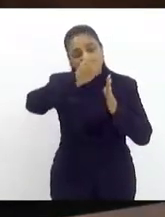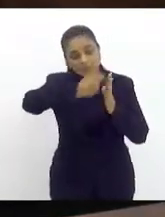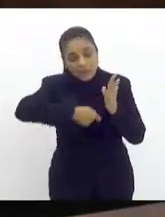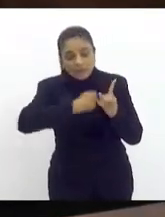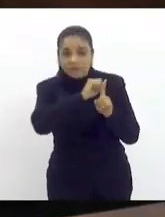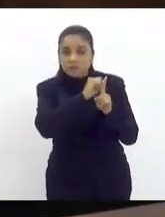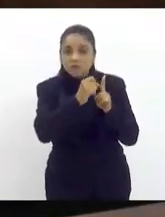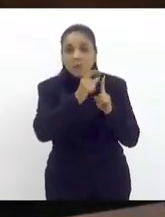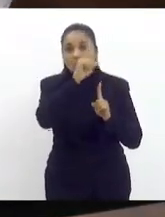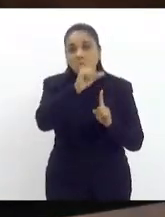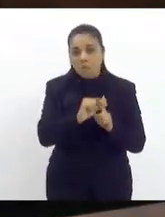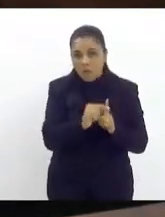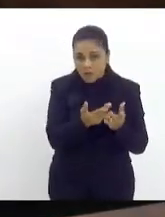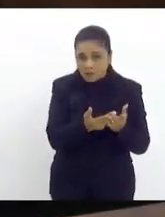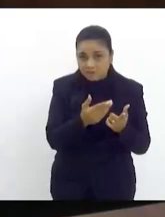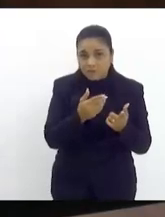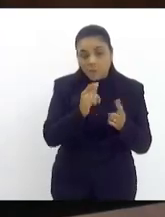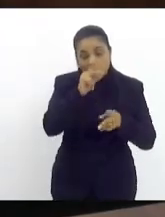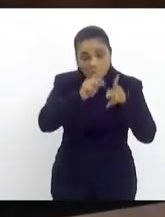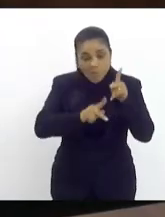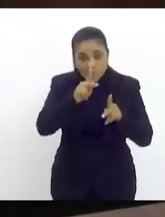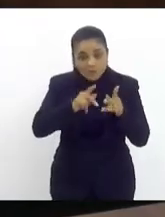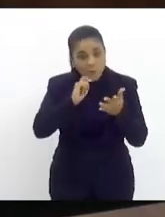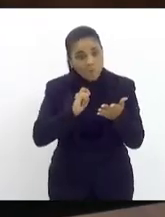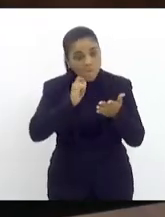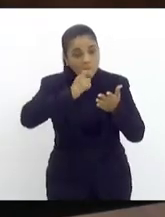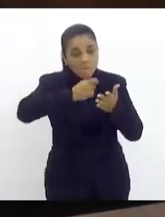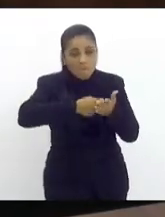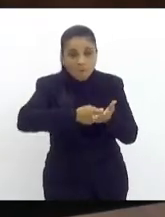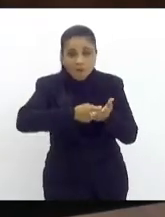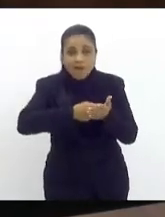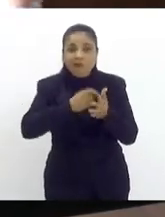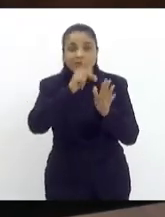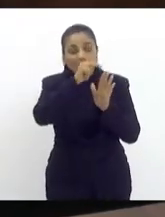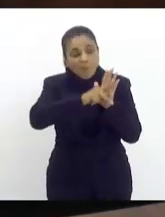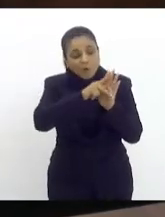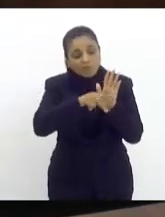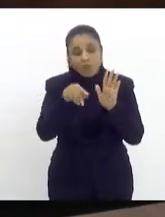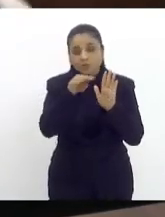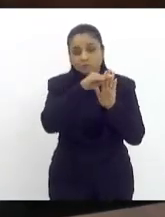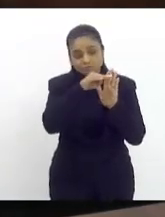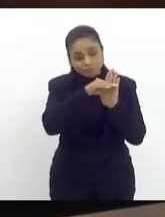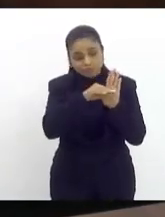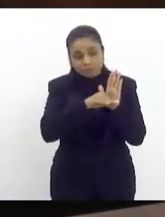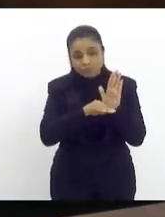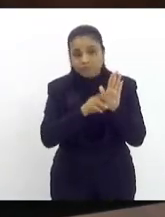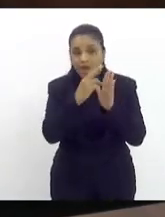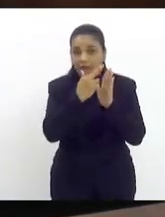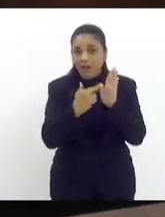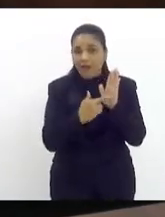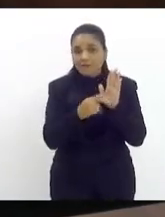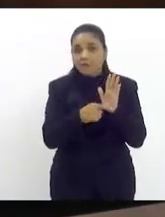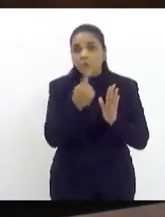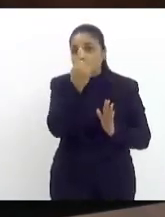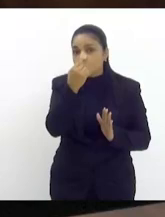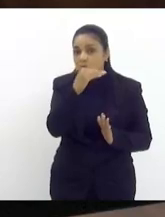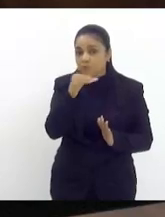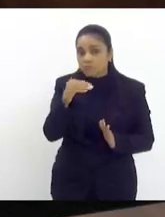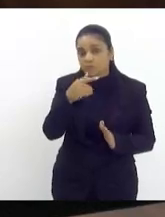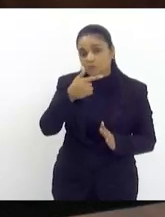que a população venha pagar o que está descrito no projeto aqui, que é 1% do valor do salário